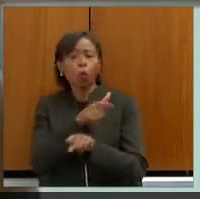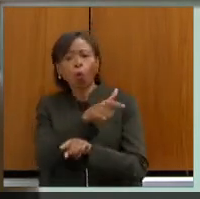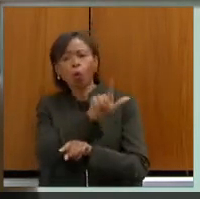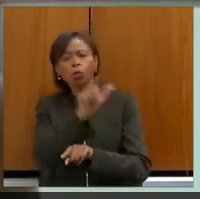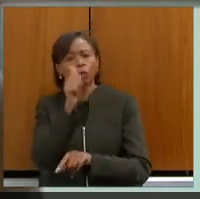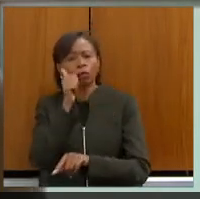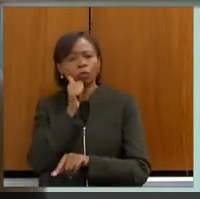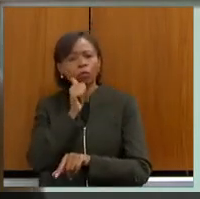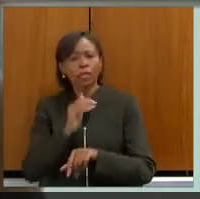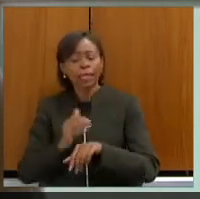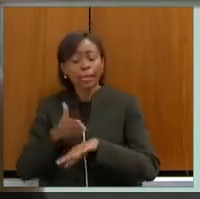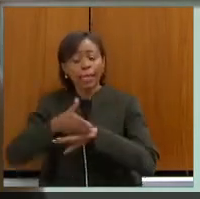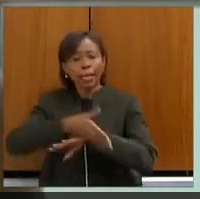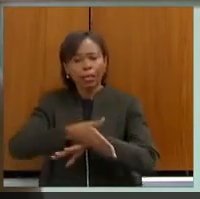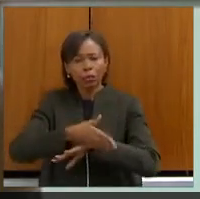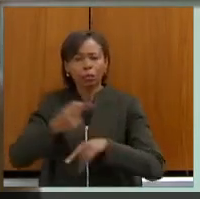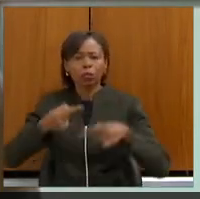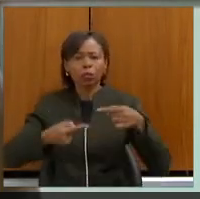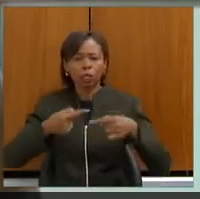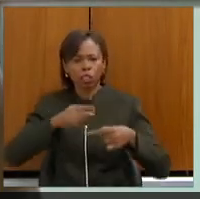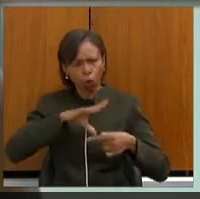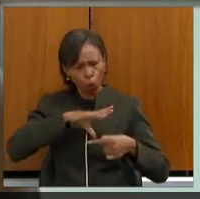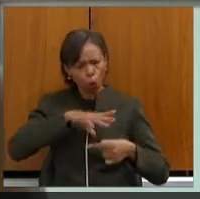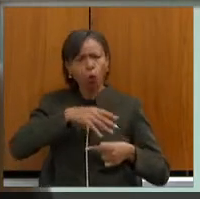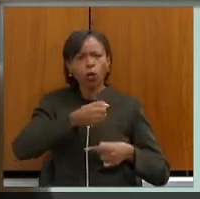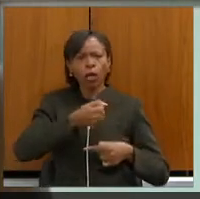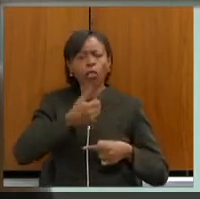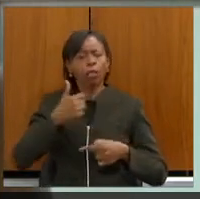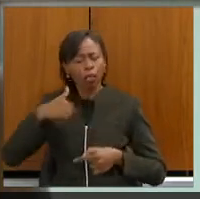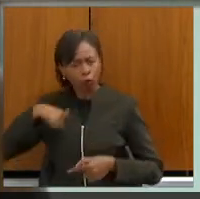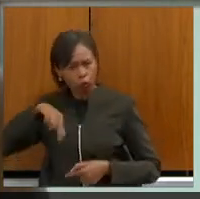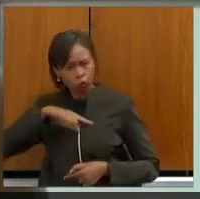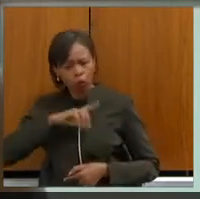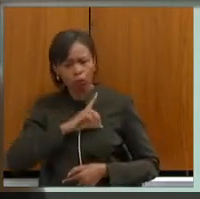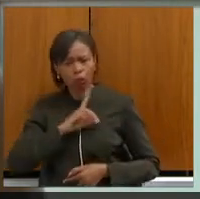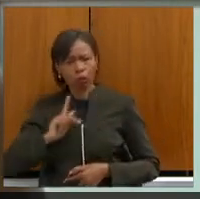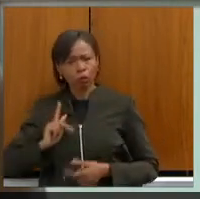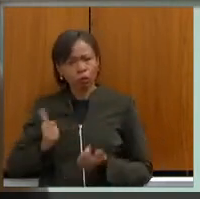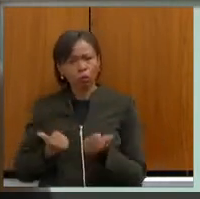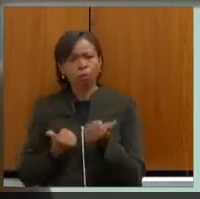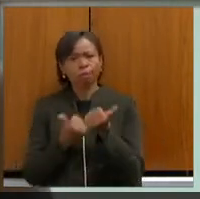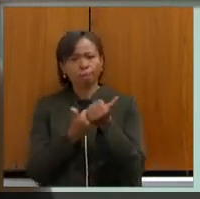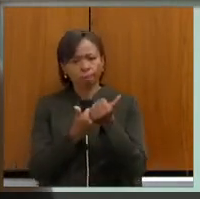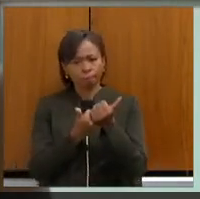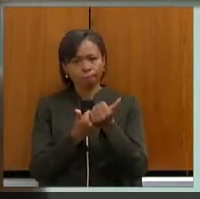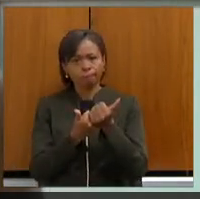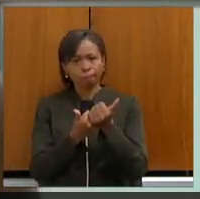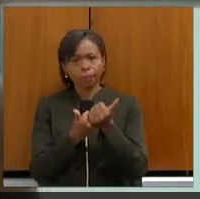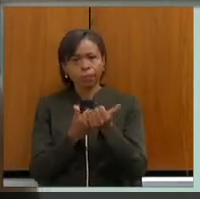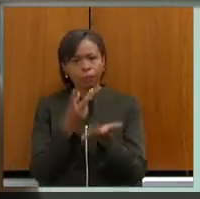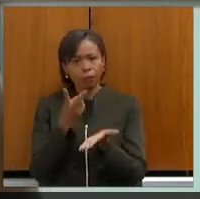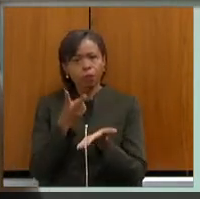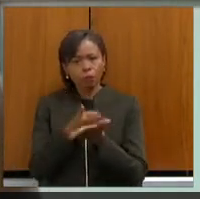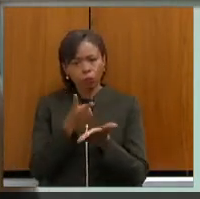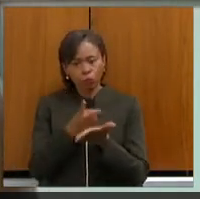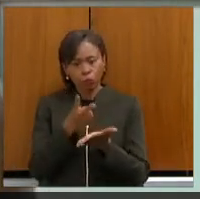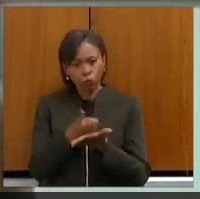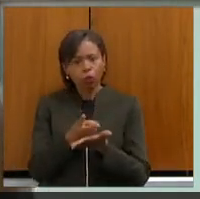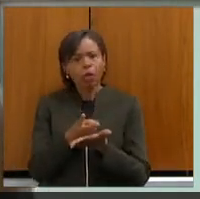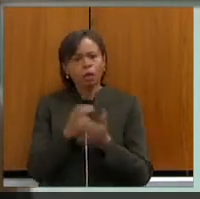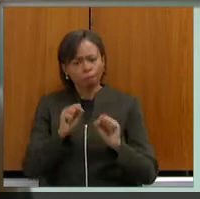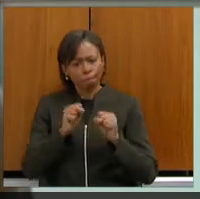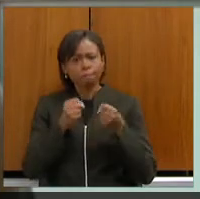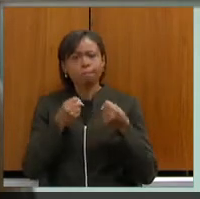muito corajosa É para um apoio mesmo para essas situações e